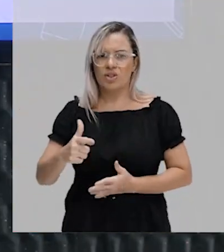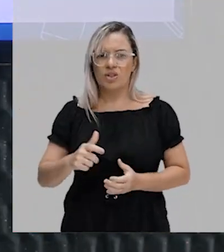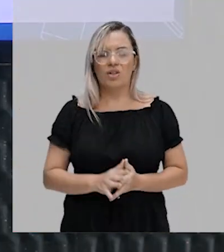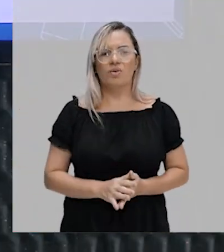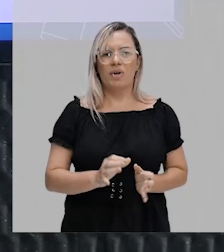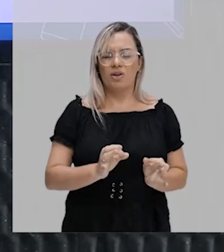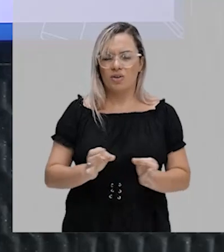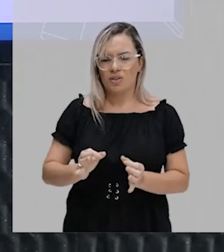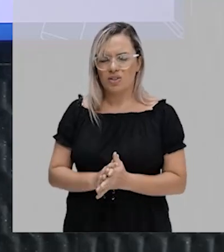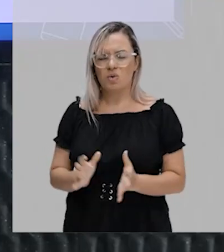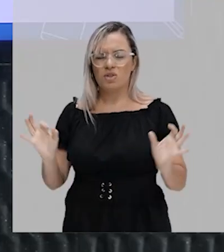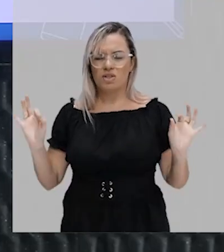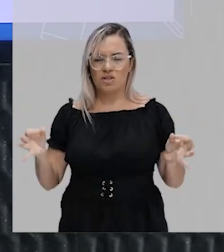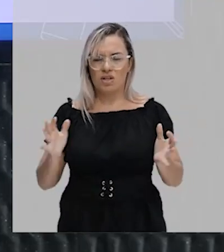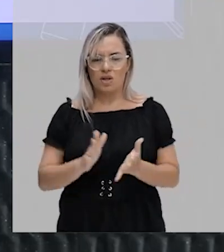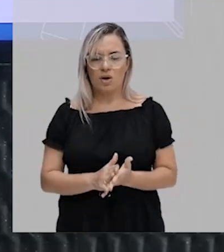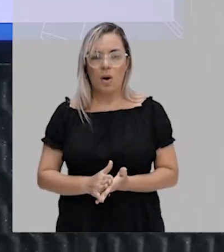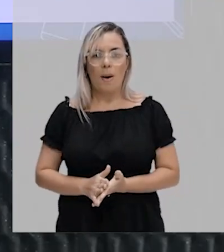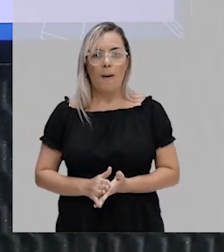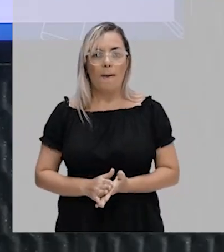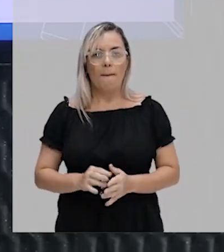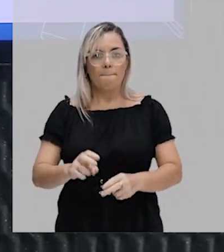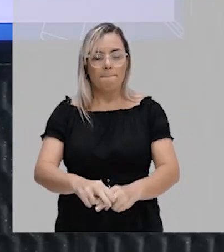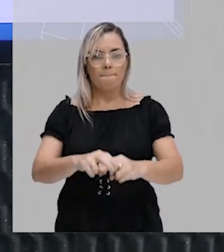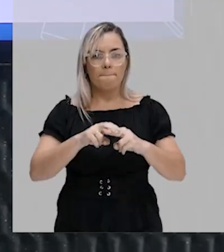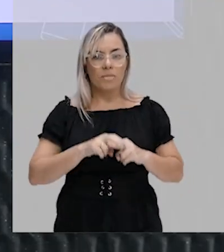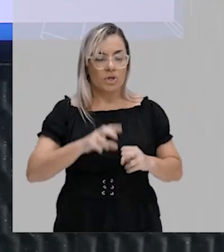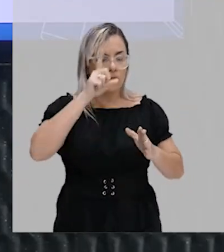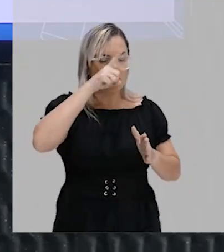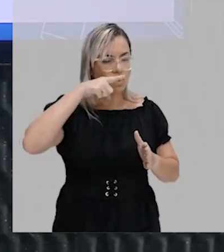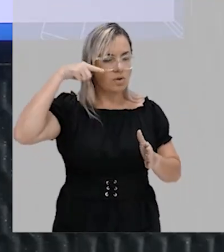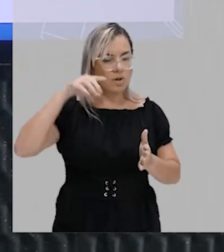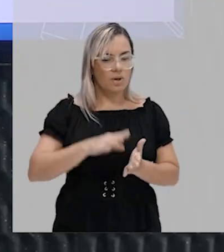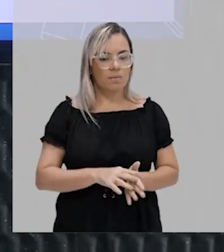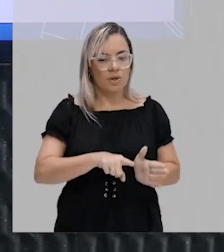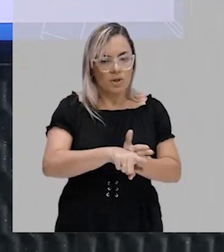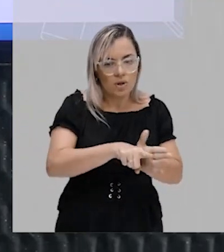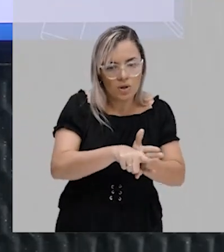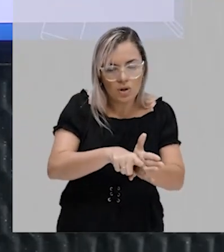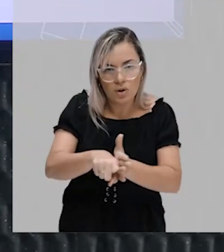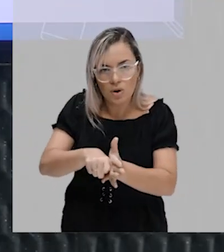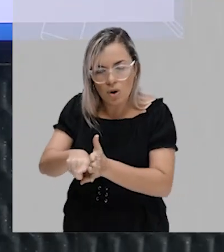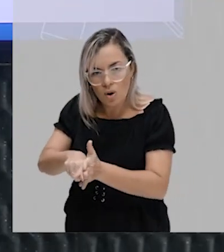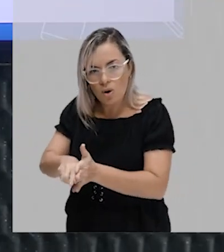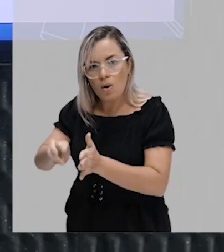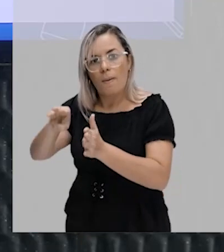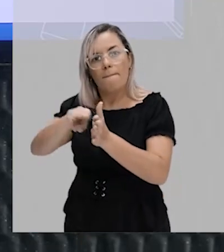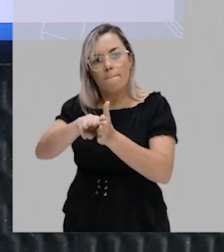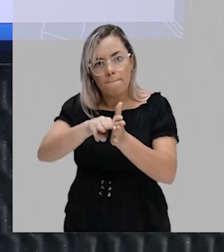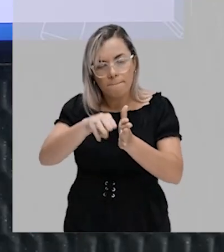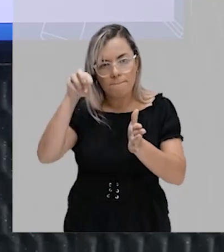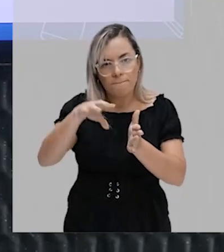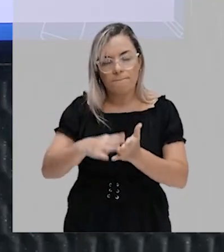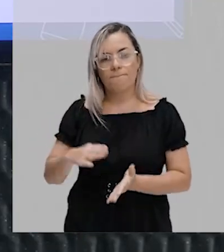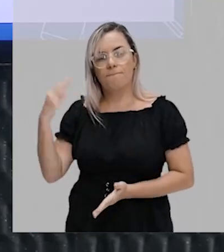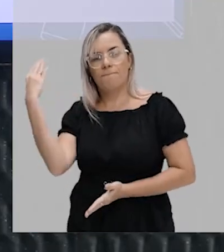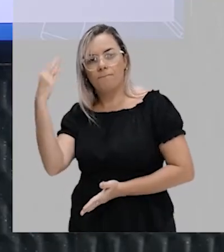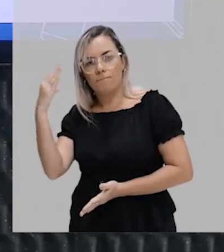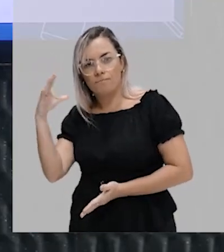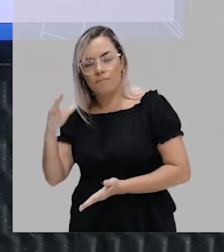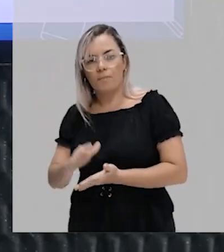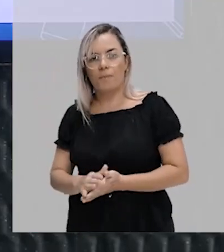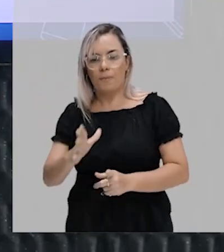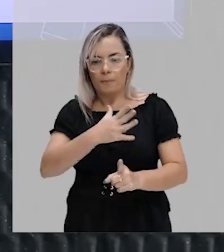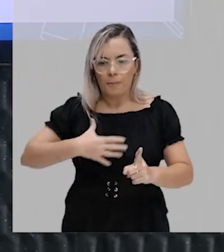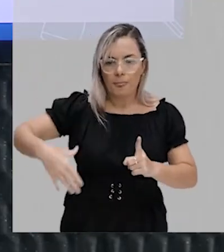Durkheim buscou então fundar um método científico, sociológico, baseado no estudo dos